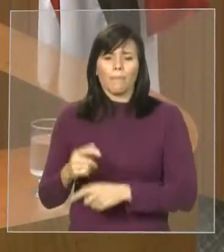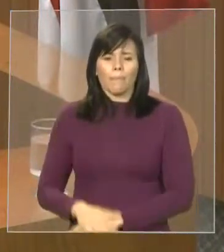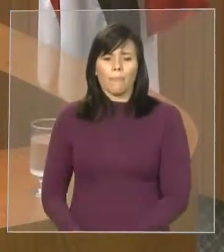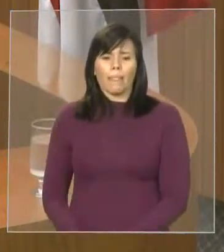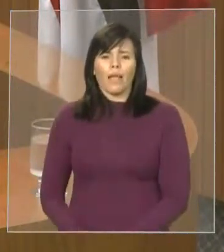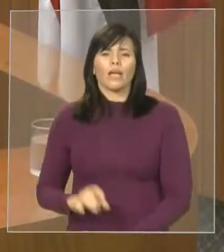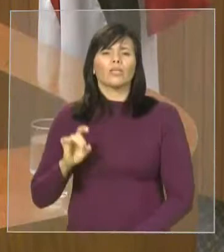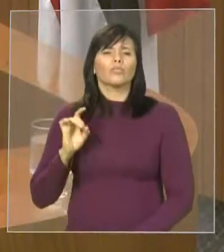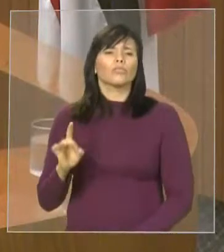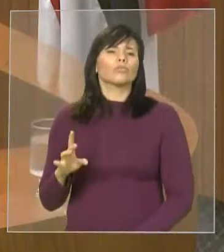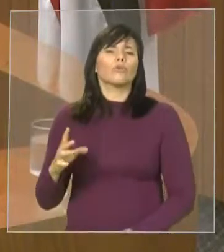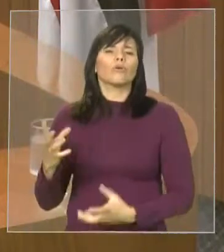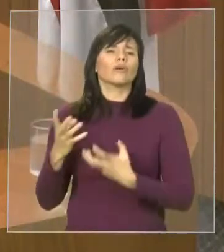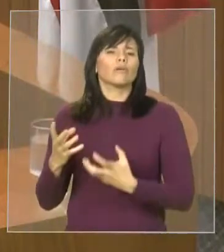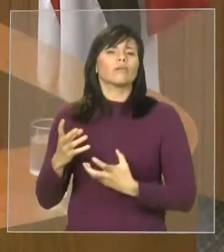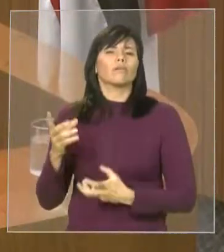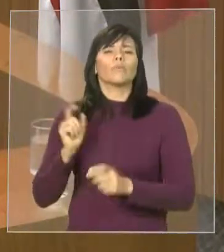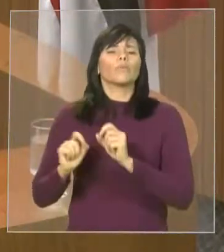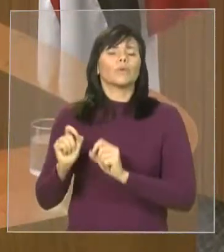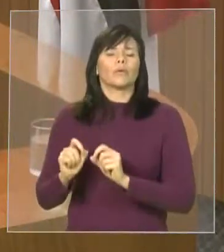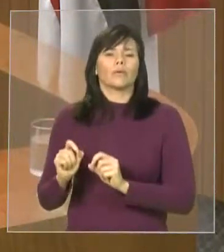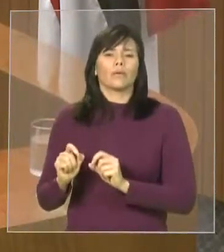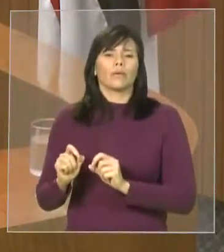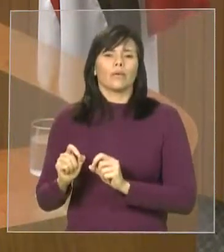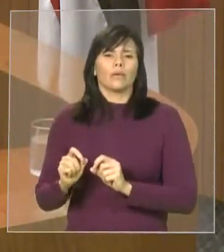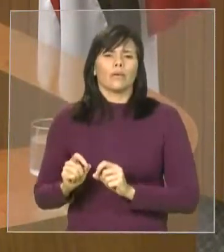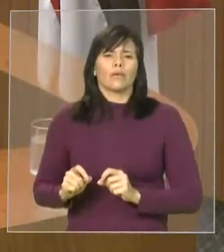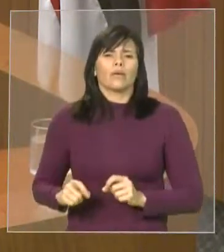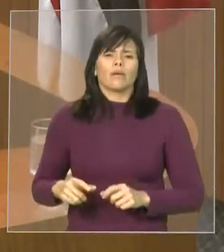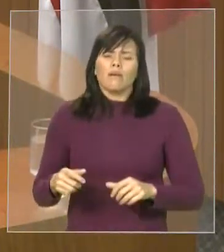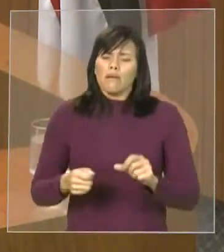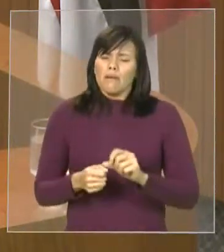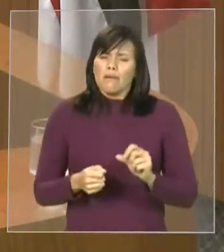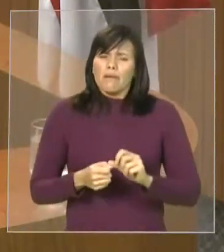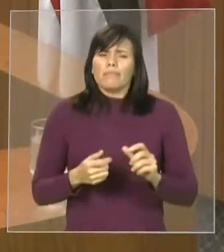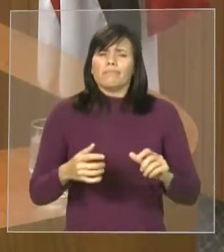eles têm em relação a essa situação.